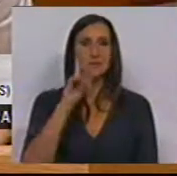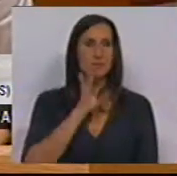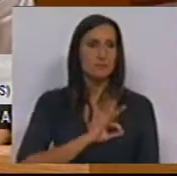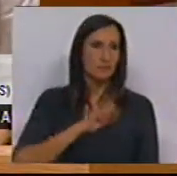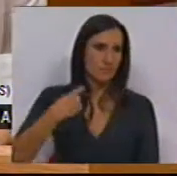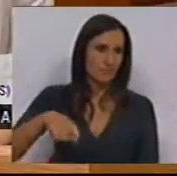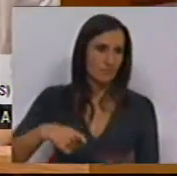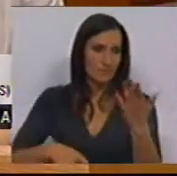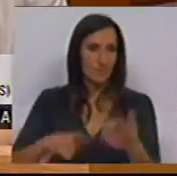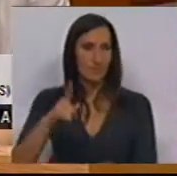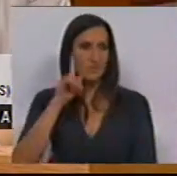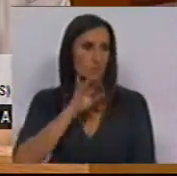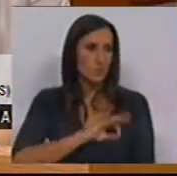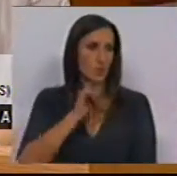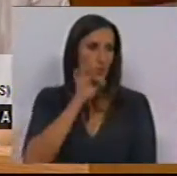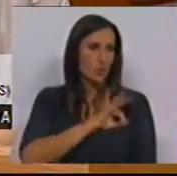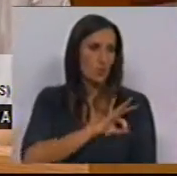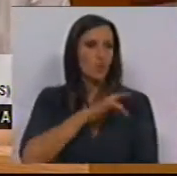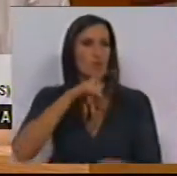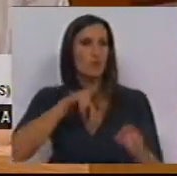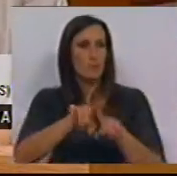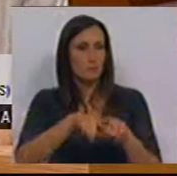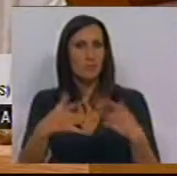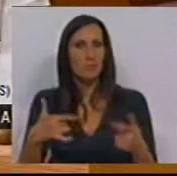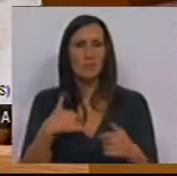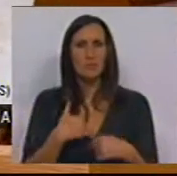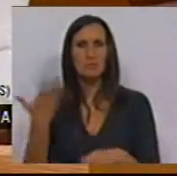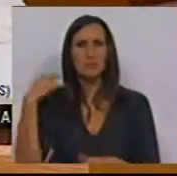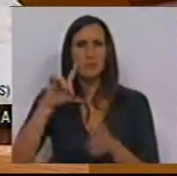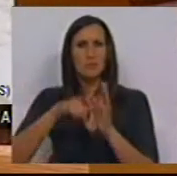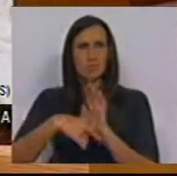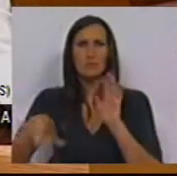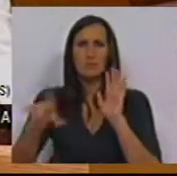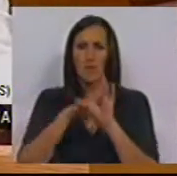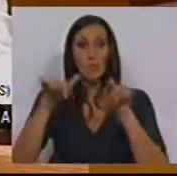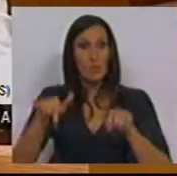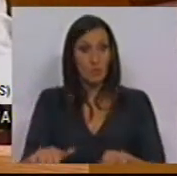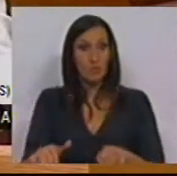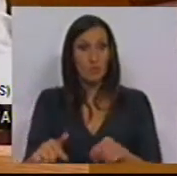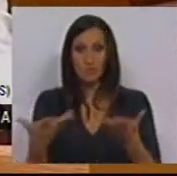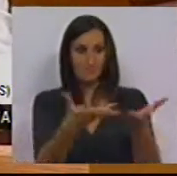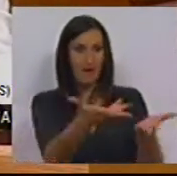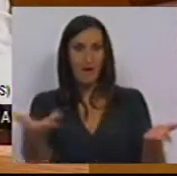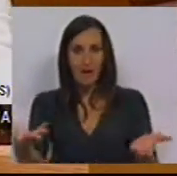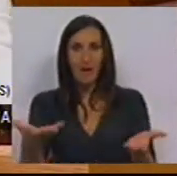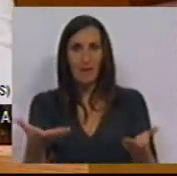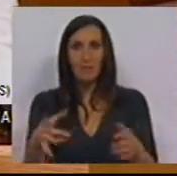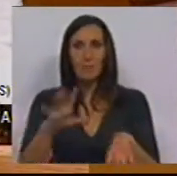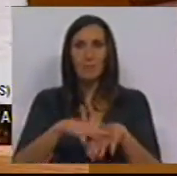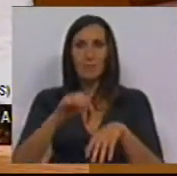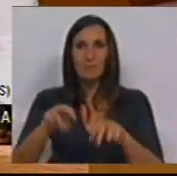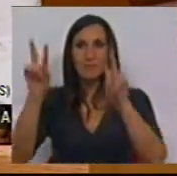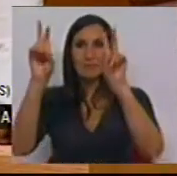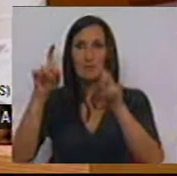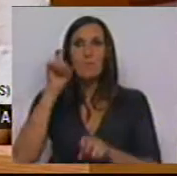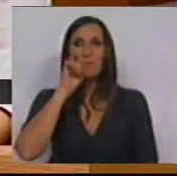Senhora Presidente, senhoras e senhores deputados, fui relatora do projeto de lei que hoje temos em mãos, subordinada à